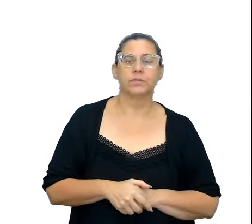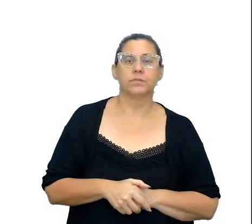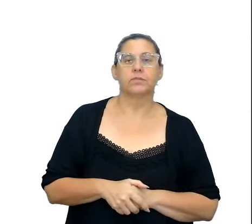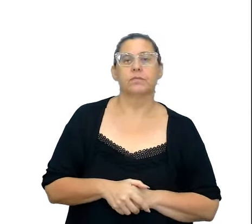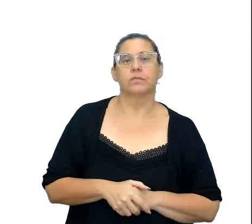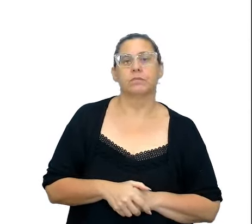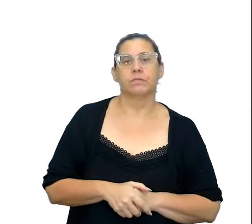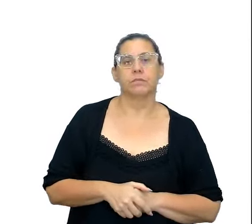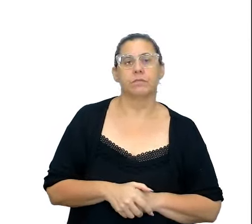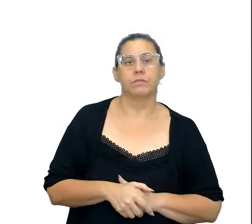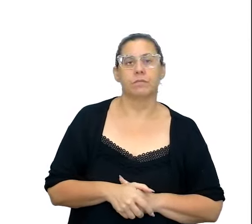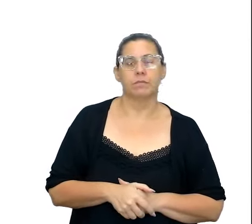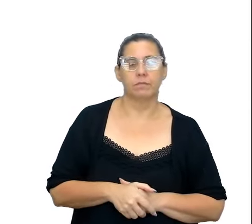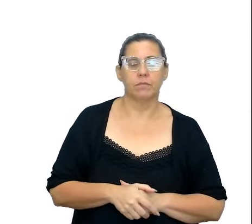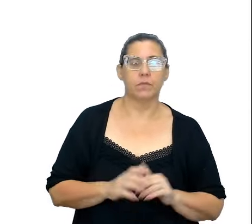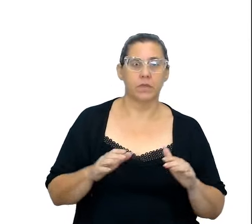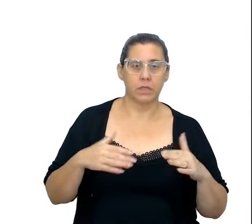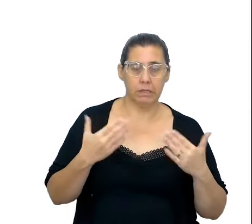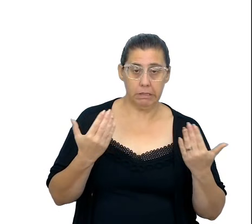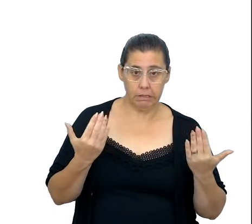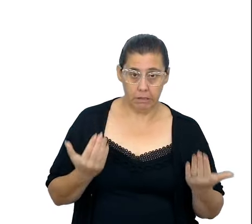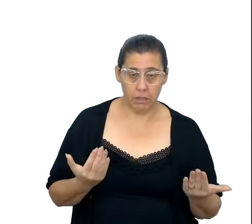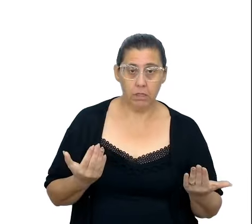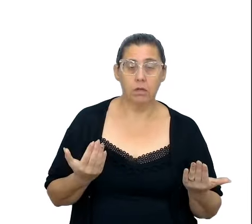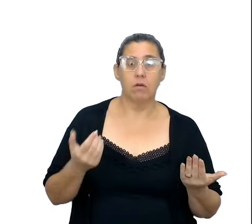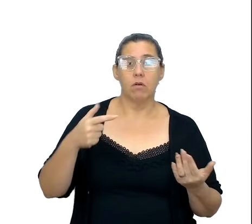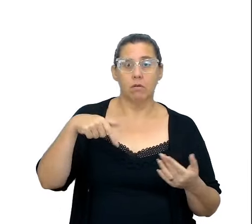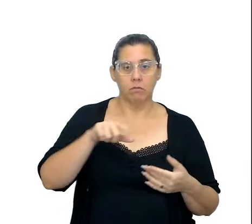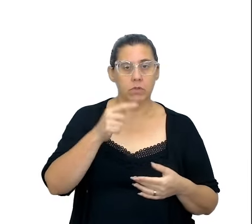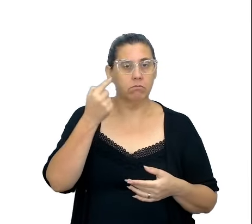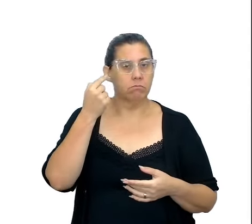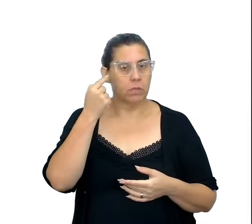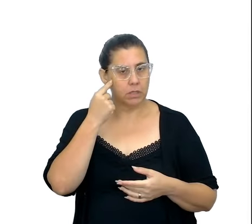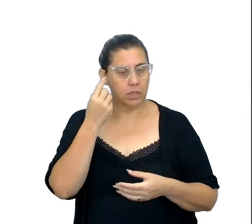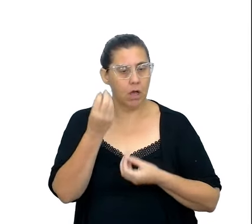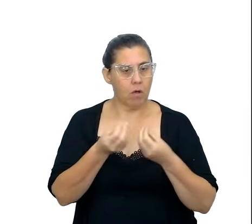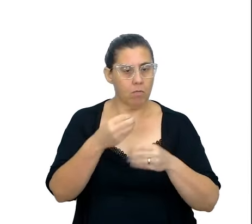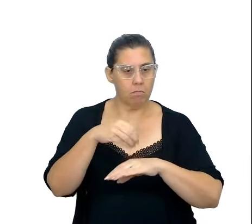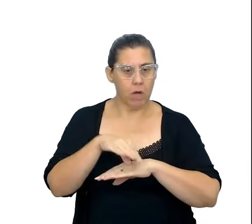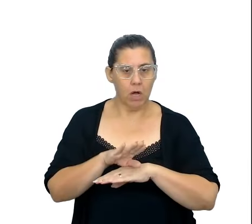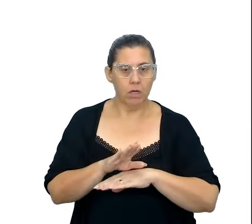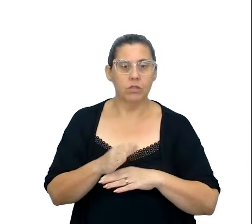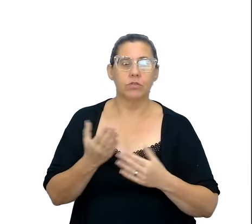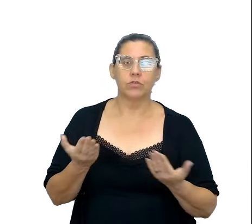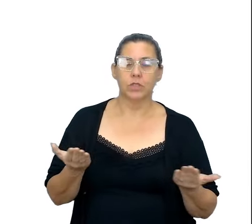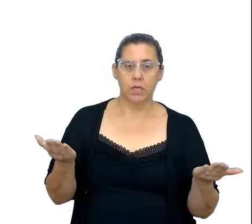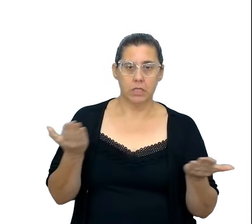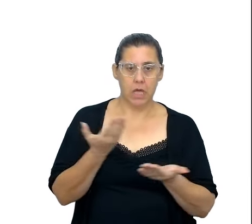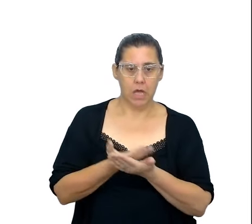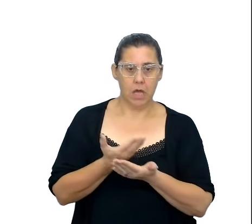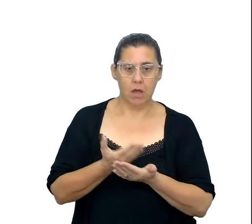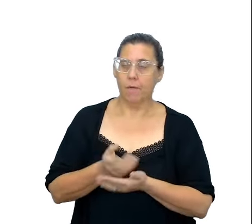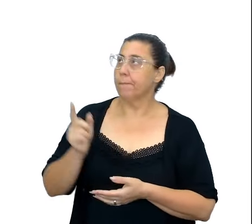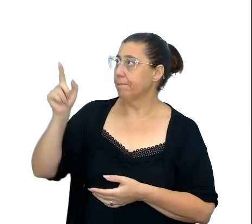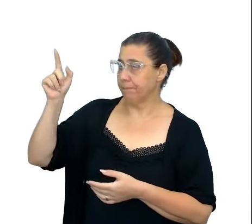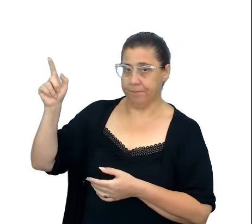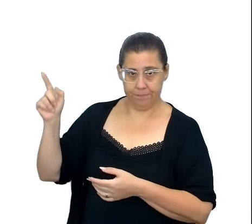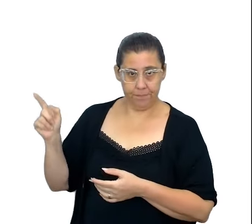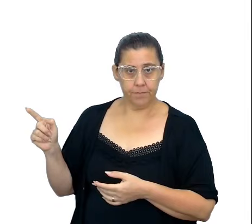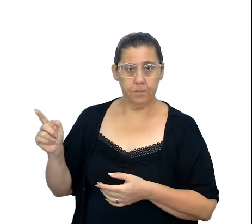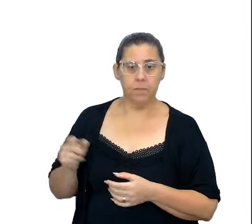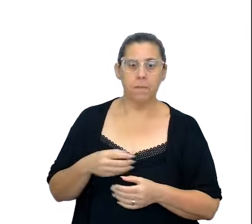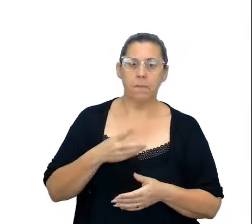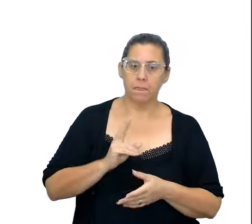mesmo? Bom, então fica aqui para vocês poderem pensar como sugestão, né, essa aula. Aí, nessa